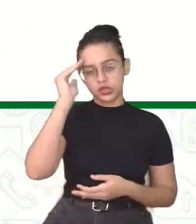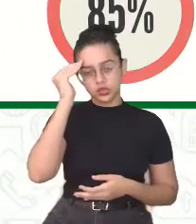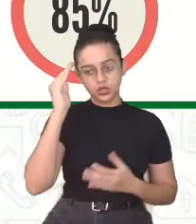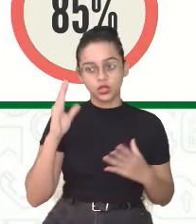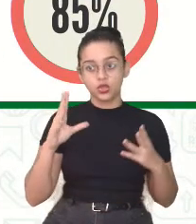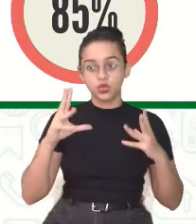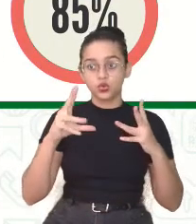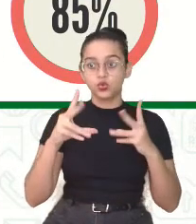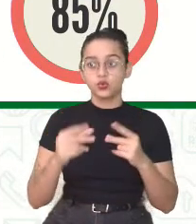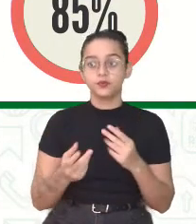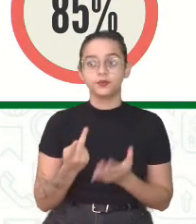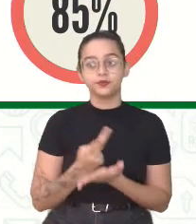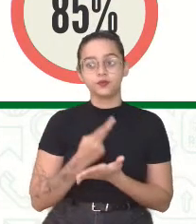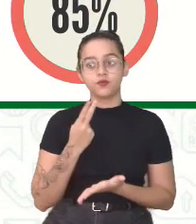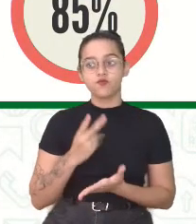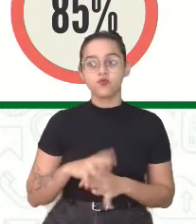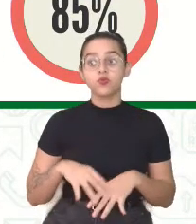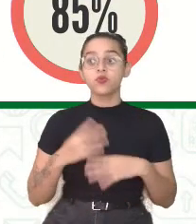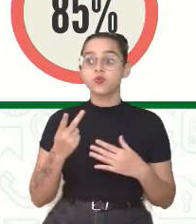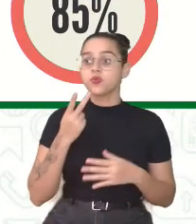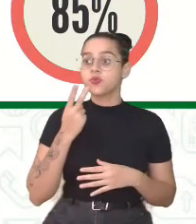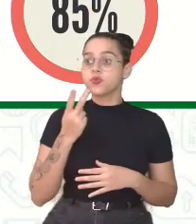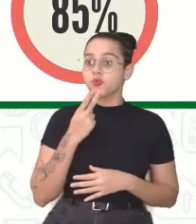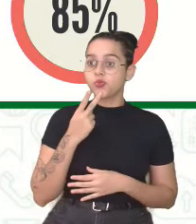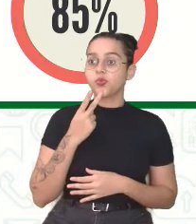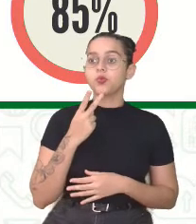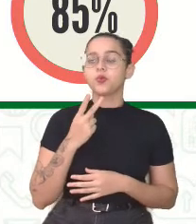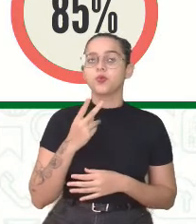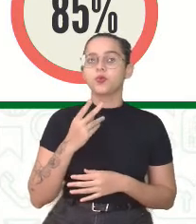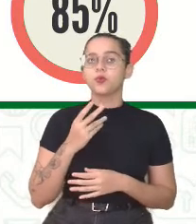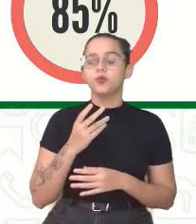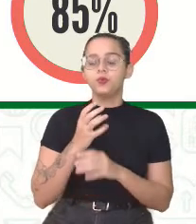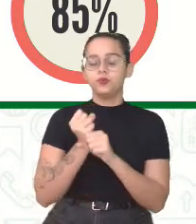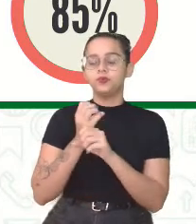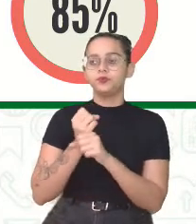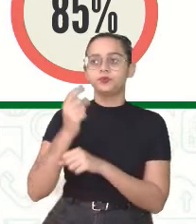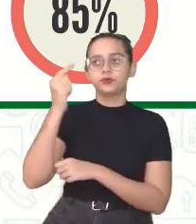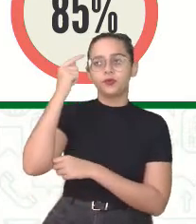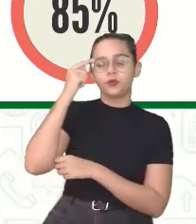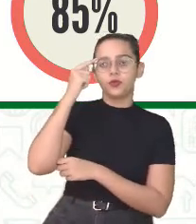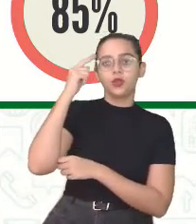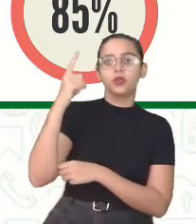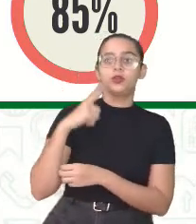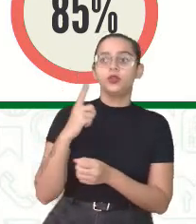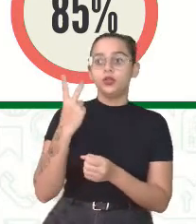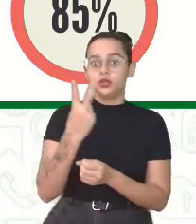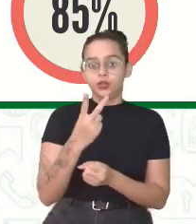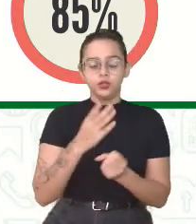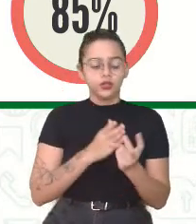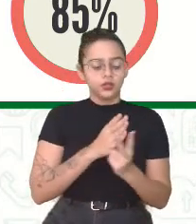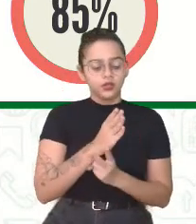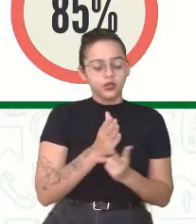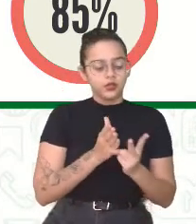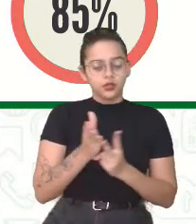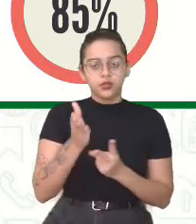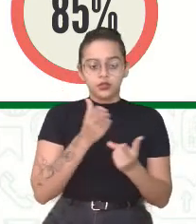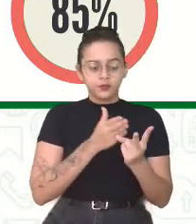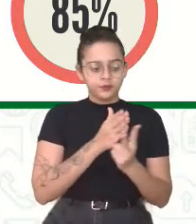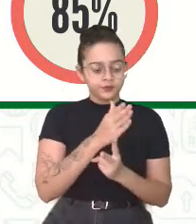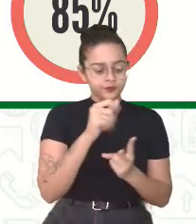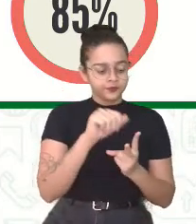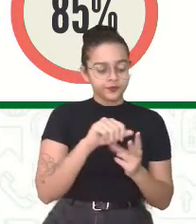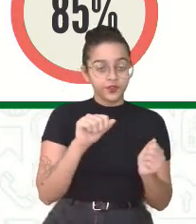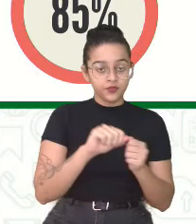essas situações. Quando a gente fala do cálculo mental, tem duas partes, tá certo? Tem aquela coisa de você fazer o cálculo